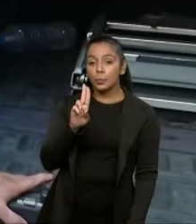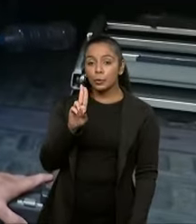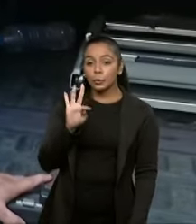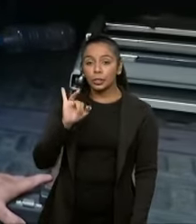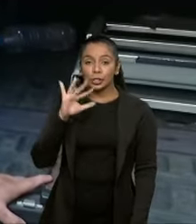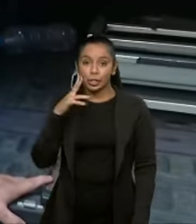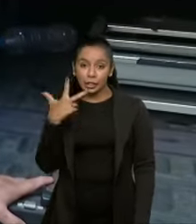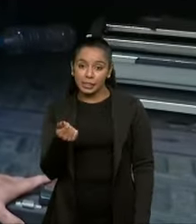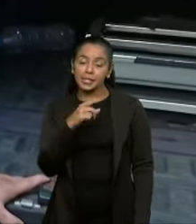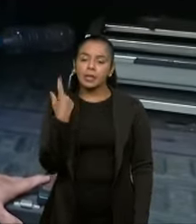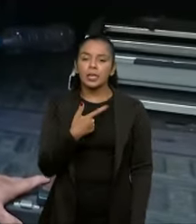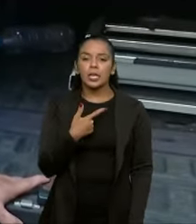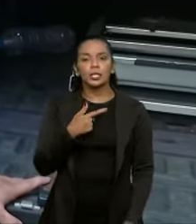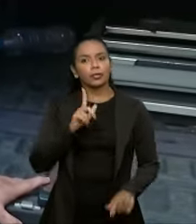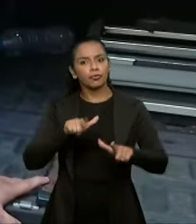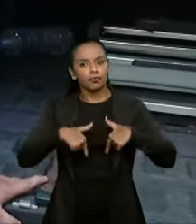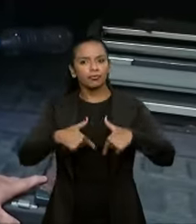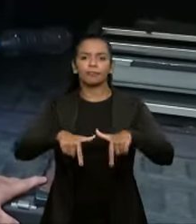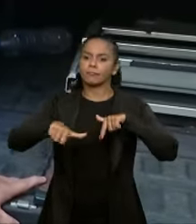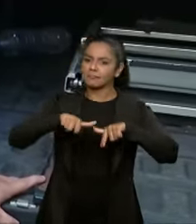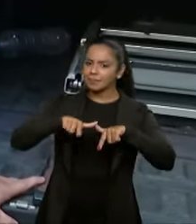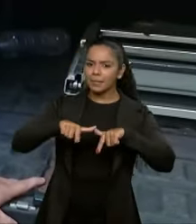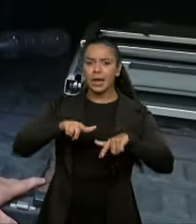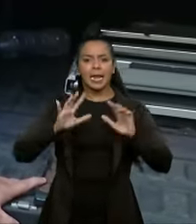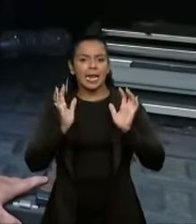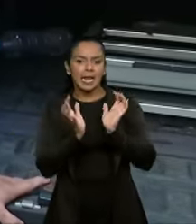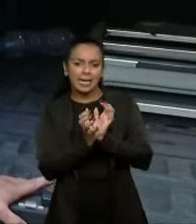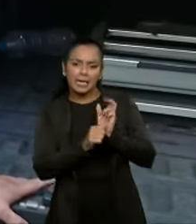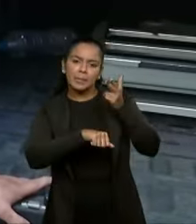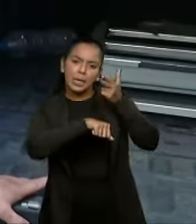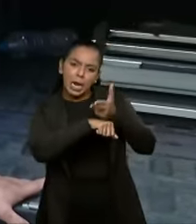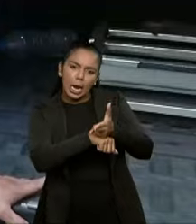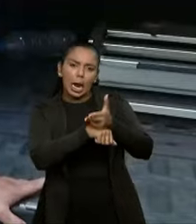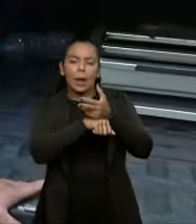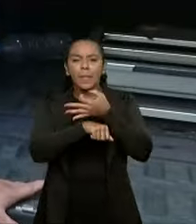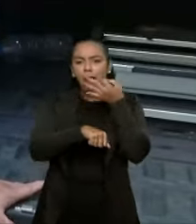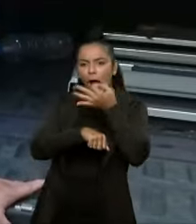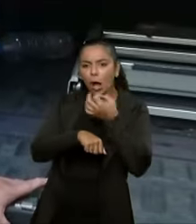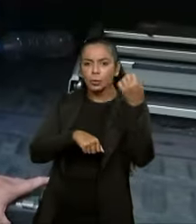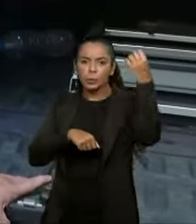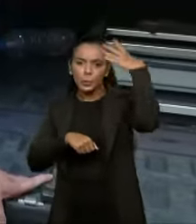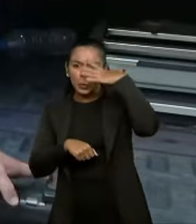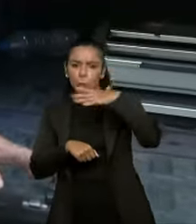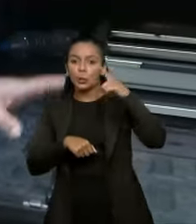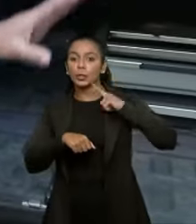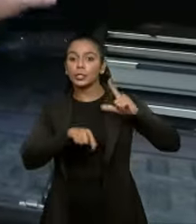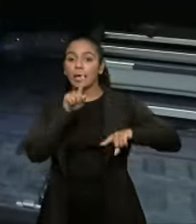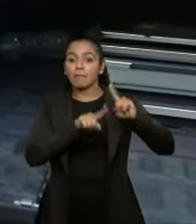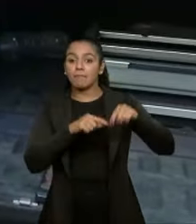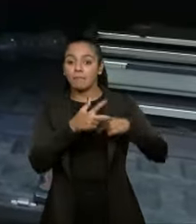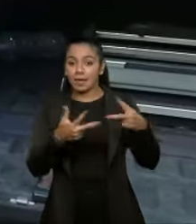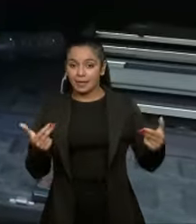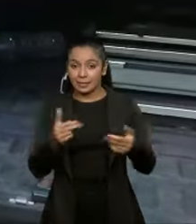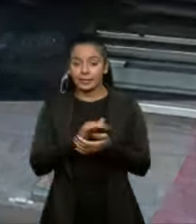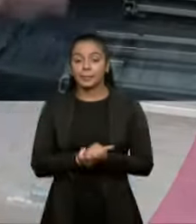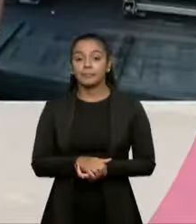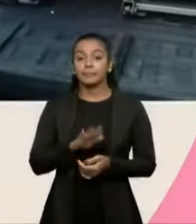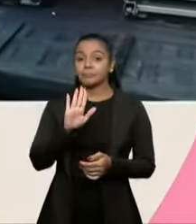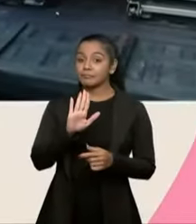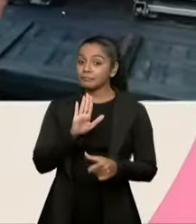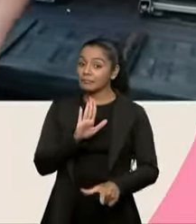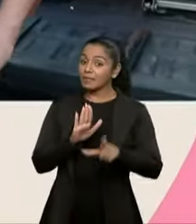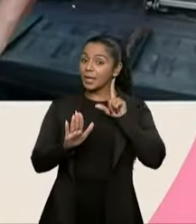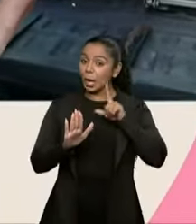gente acontecer e trabalhar aqui é a equipe, é câmera, áudio, né, luz, é onde vão os equipamentos. Mas vai tudo. Antes